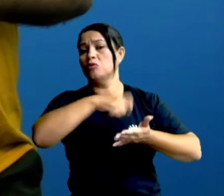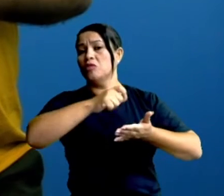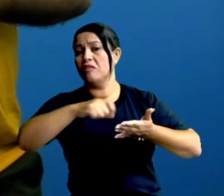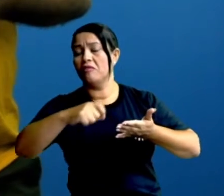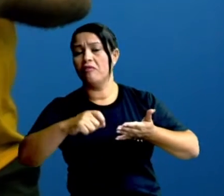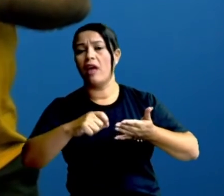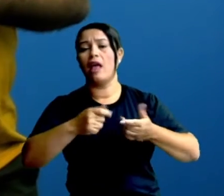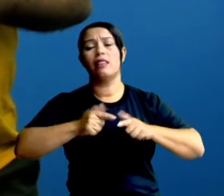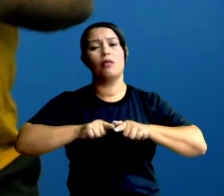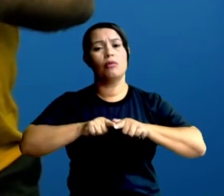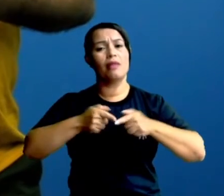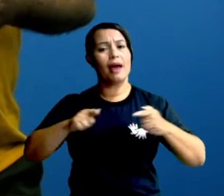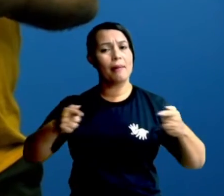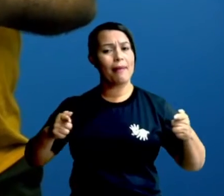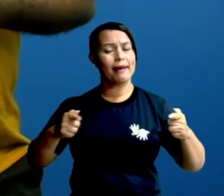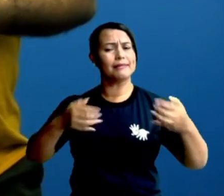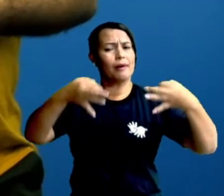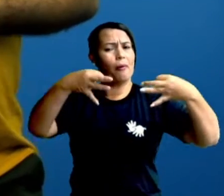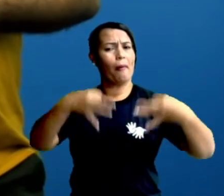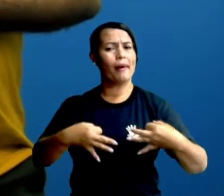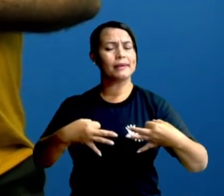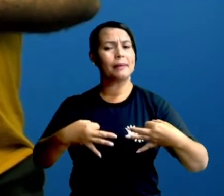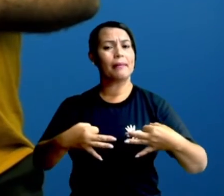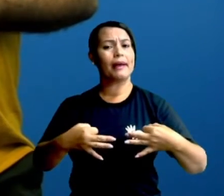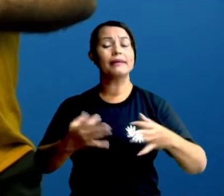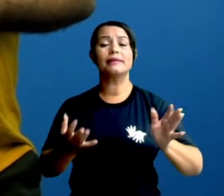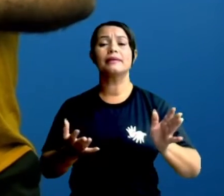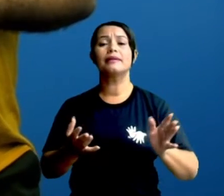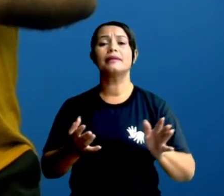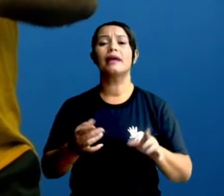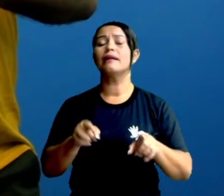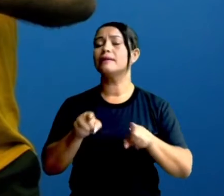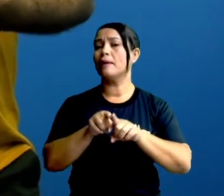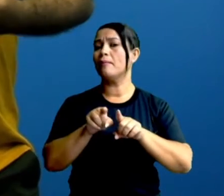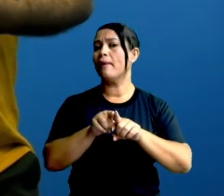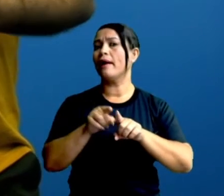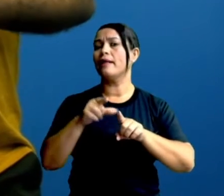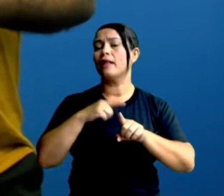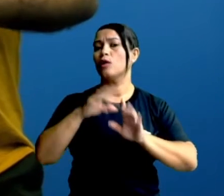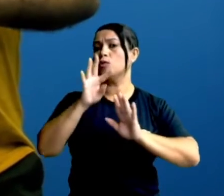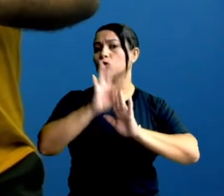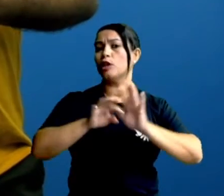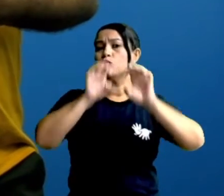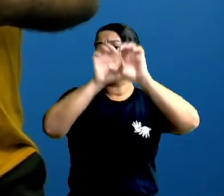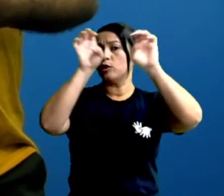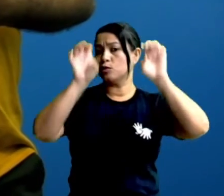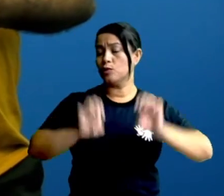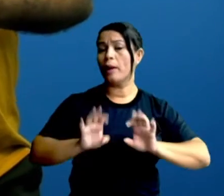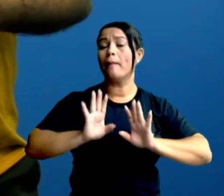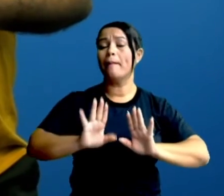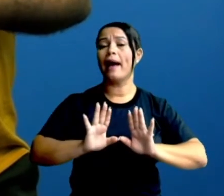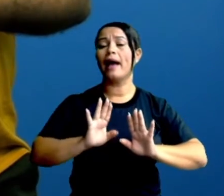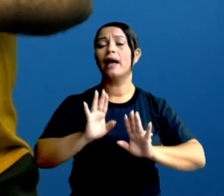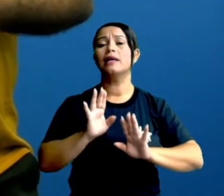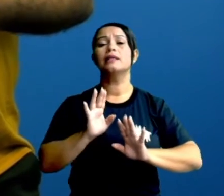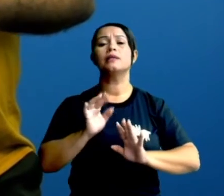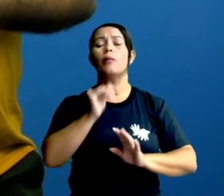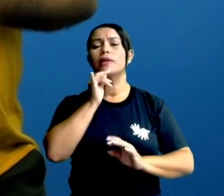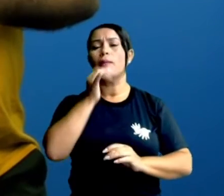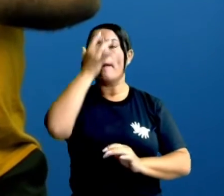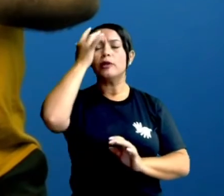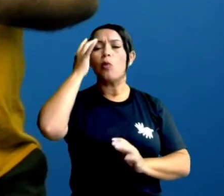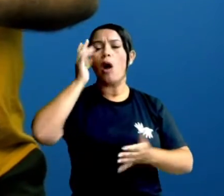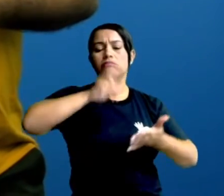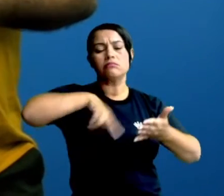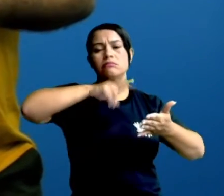ponto de vista gramatical corretamente, não é? Ele está bem estruturado, mas o seu interlocutor, ou seja, aquela